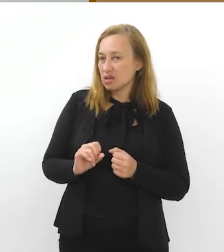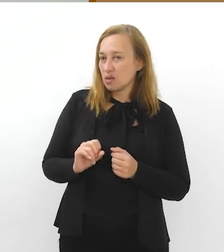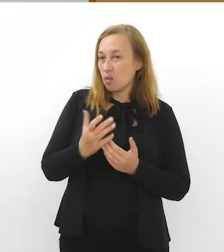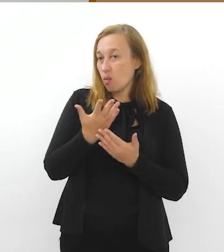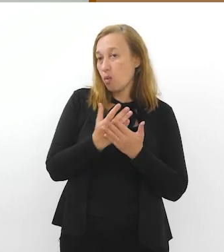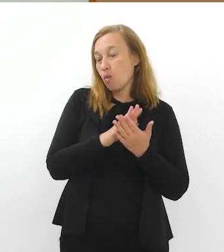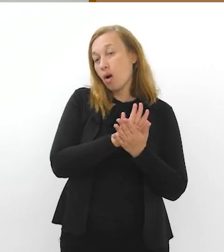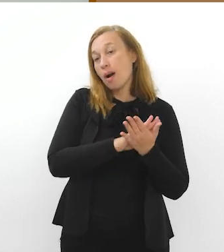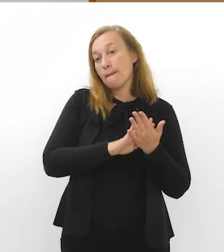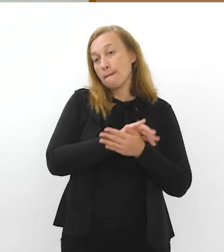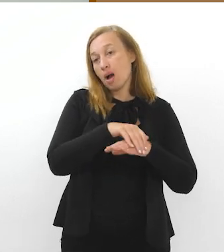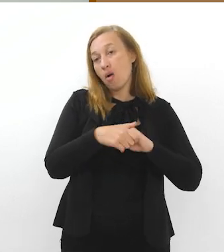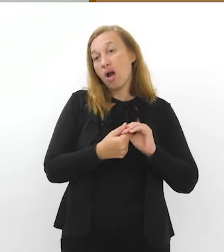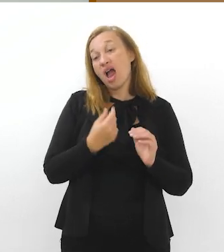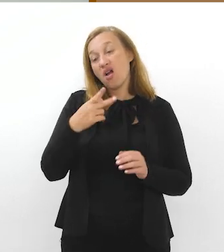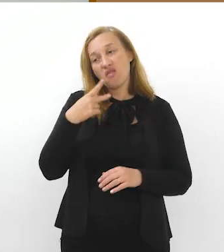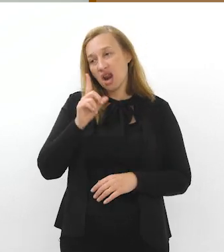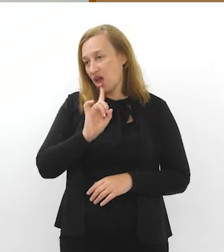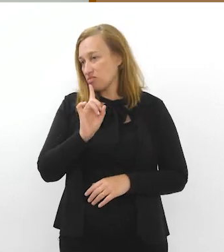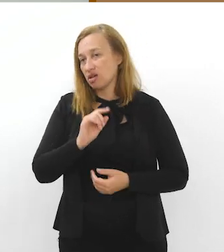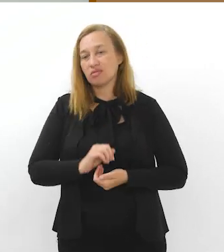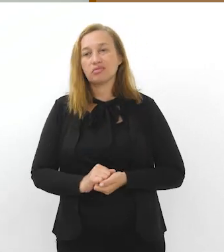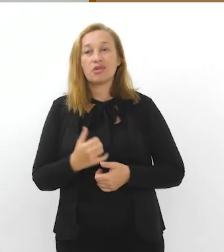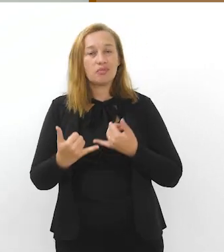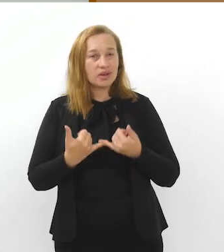nem com a mão. Aí eu brinco que eu também não.